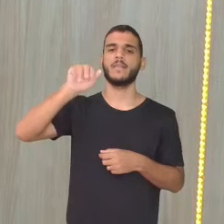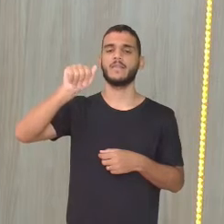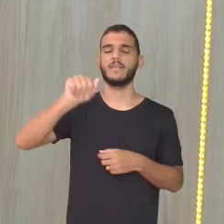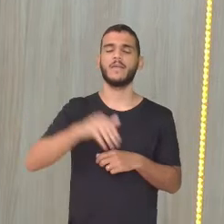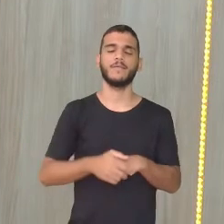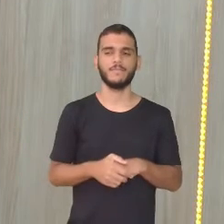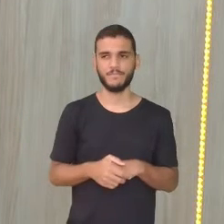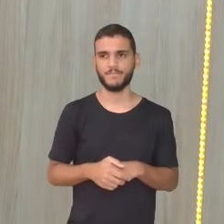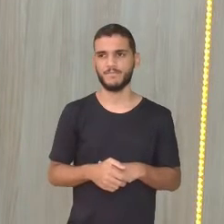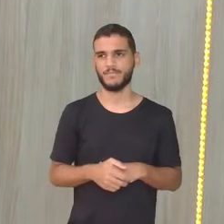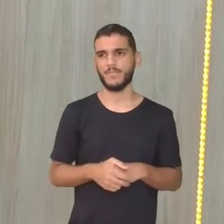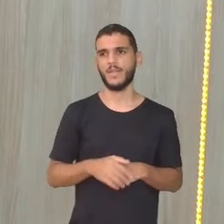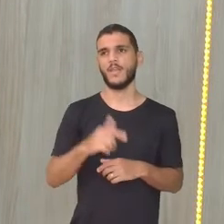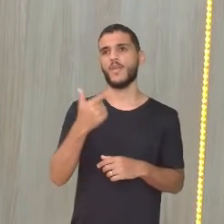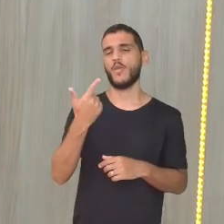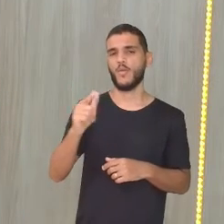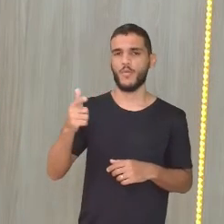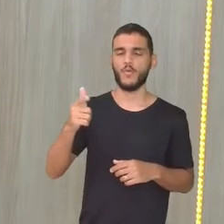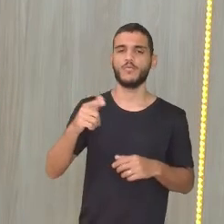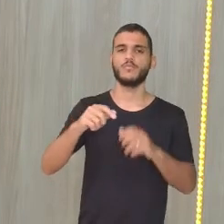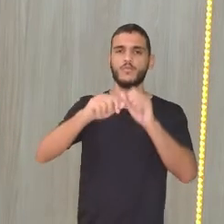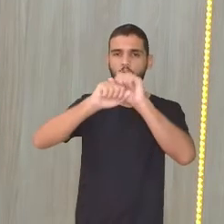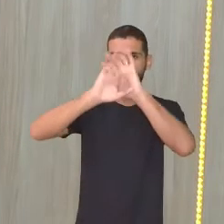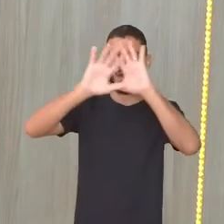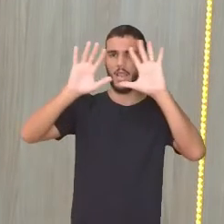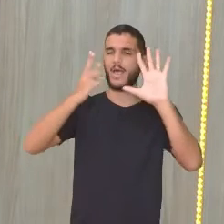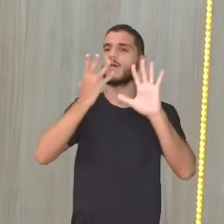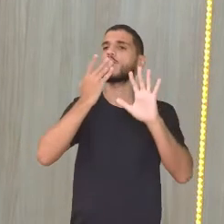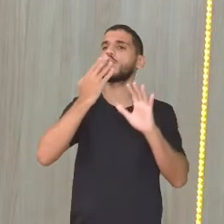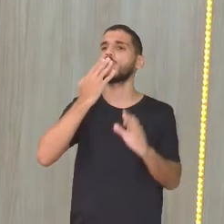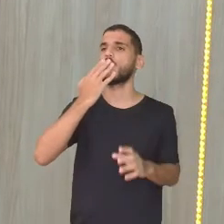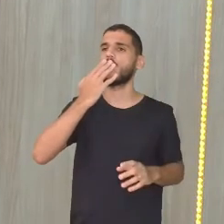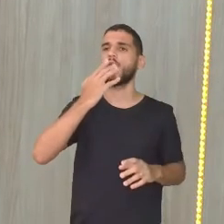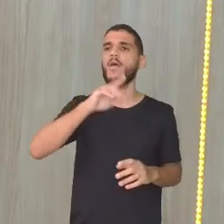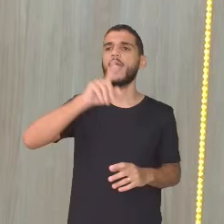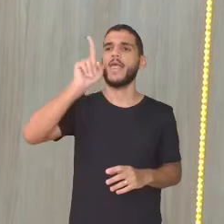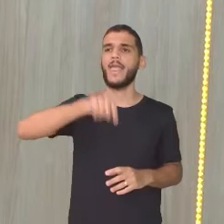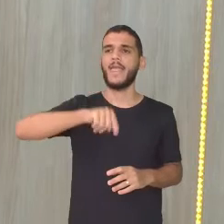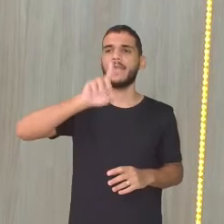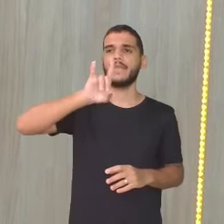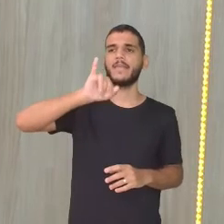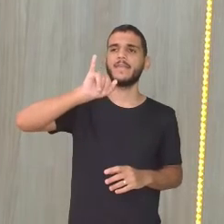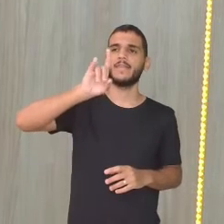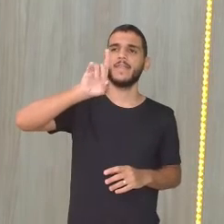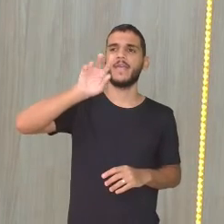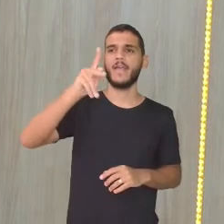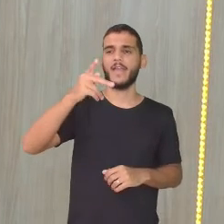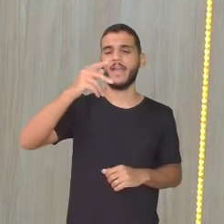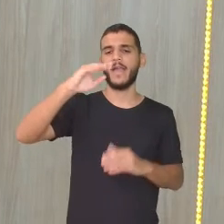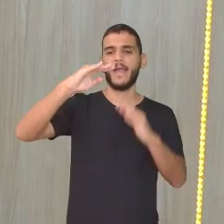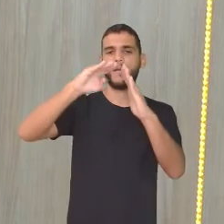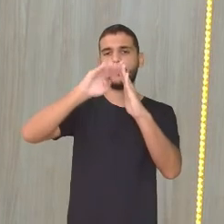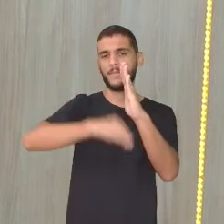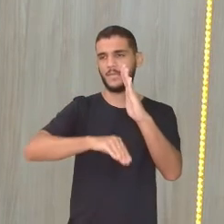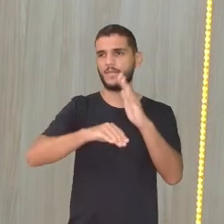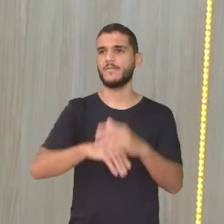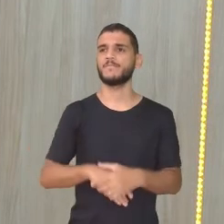os mais claros, né, como vocês já viram antes, são os IDHs mais baixos. Então a gente tem